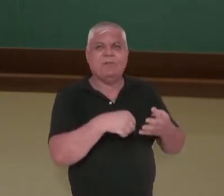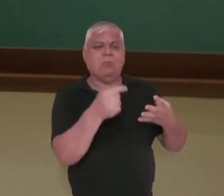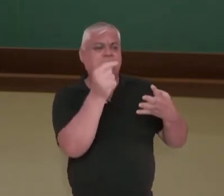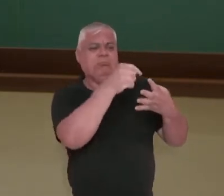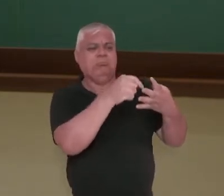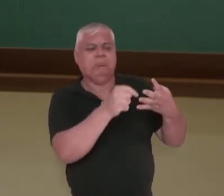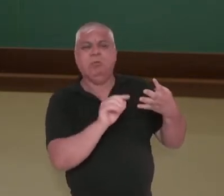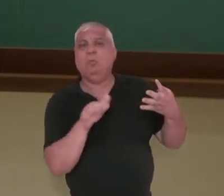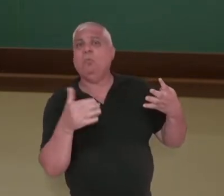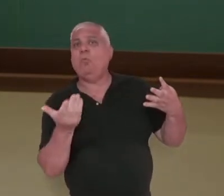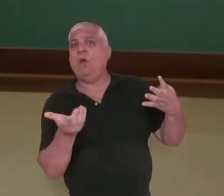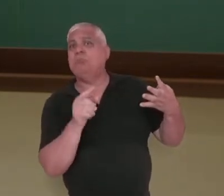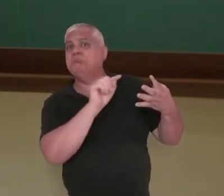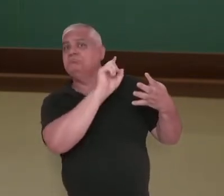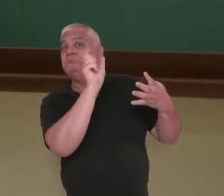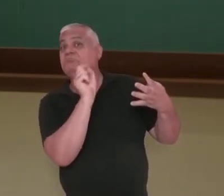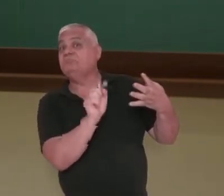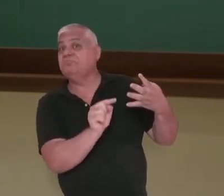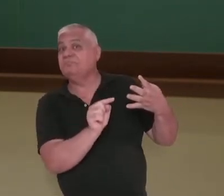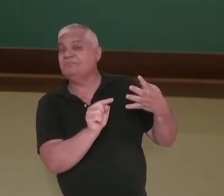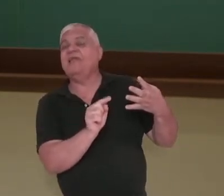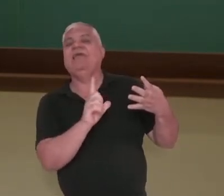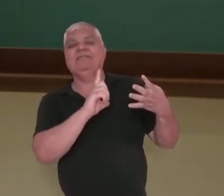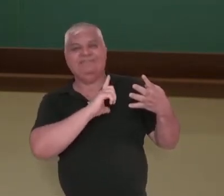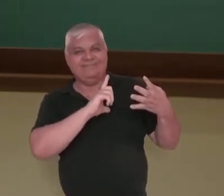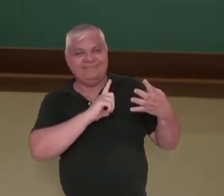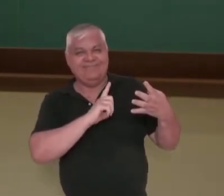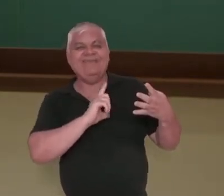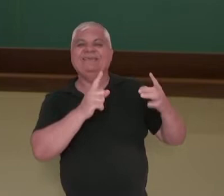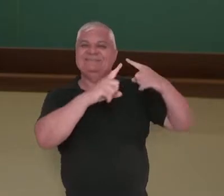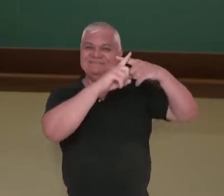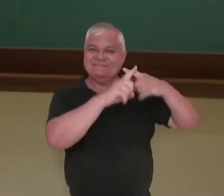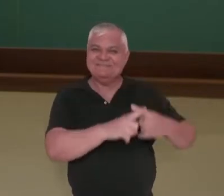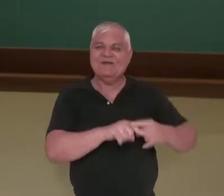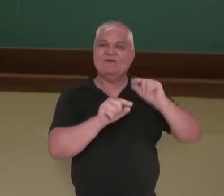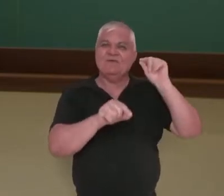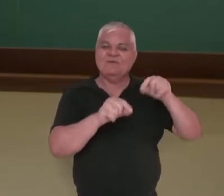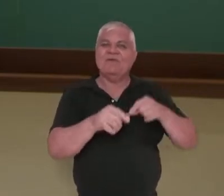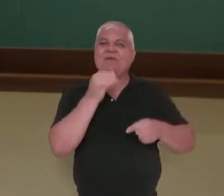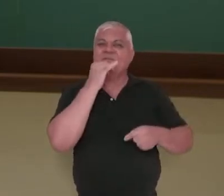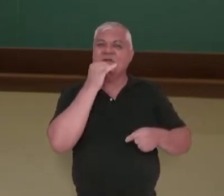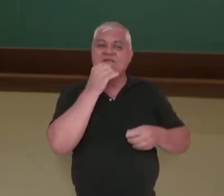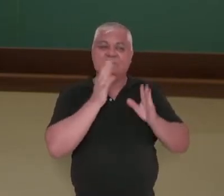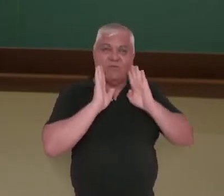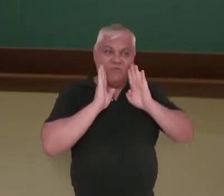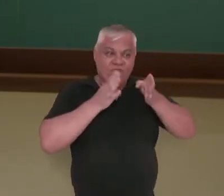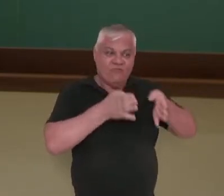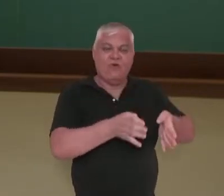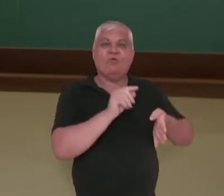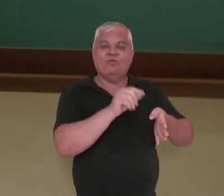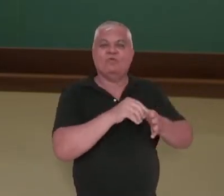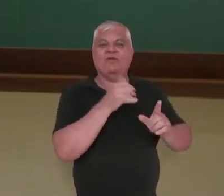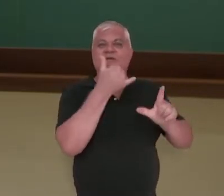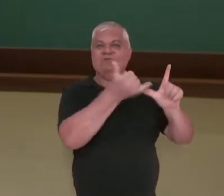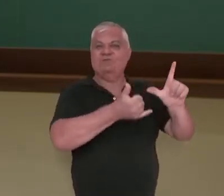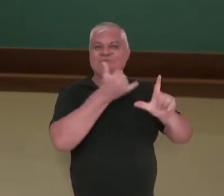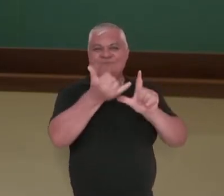jogos semi-cooperativos. Jogos, muitas vezes, pautados ali, focados no lúdico,